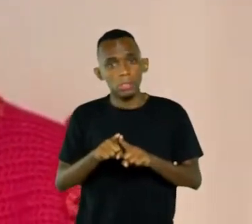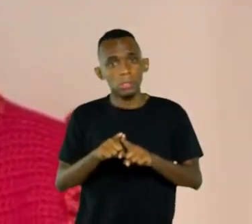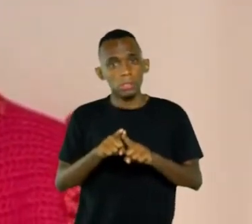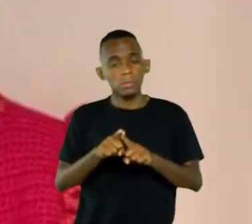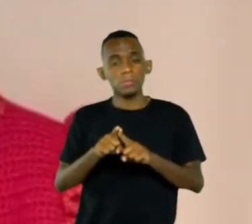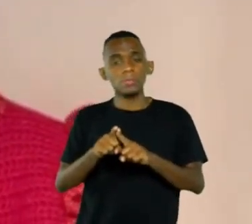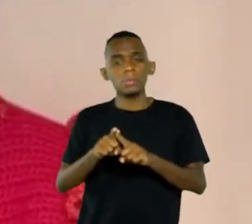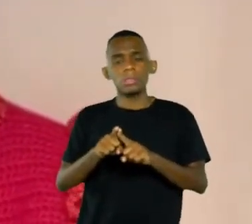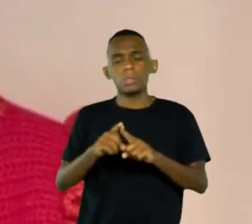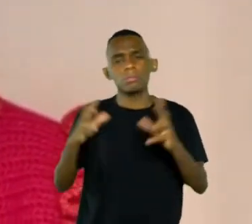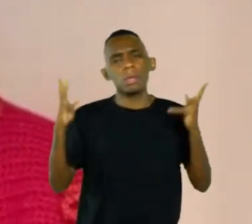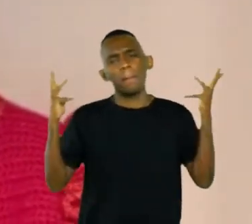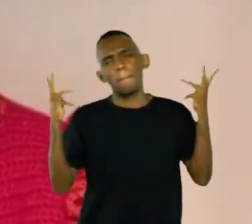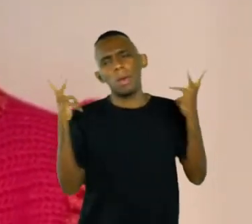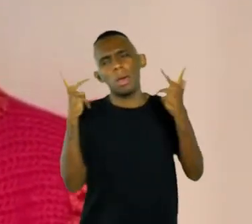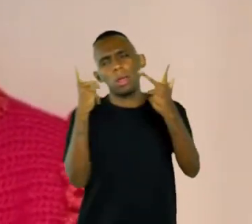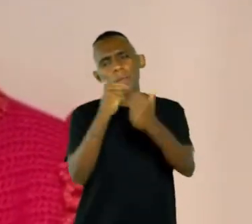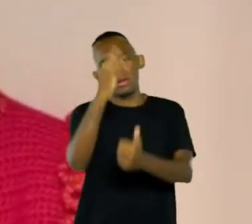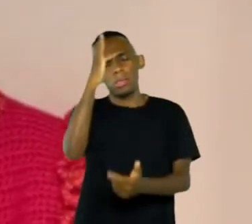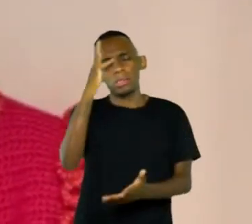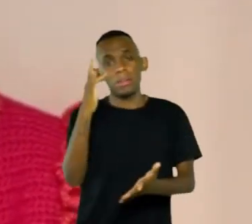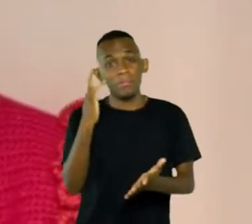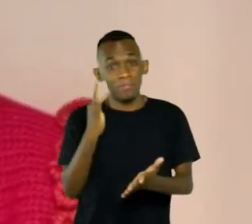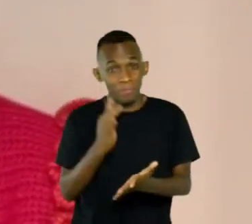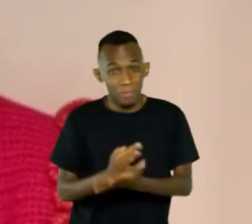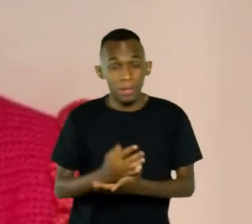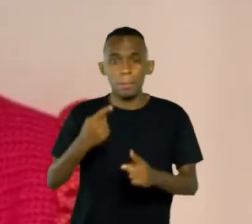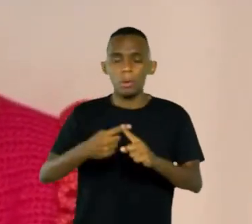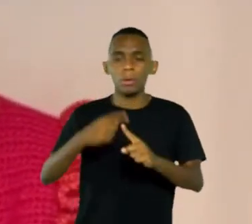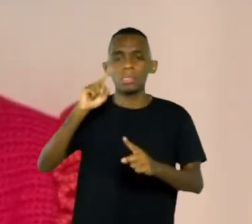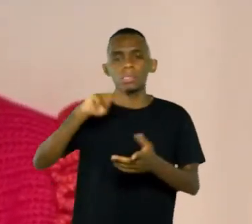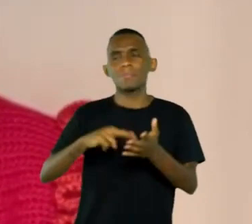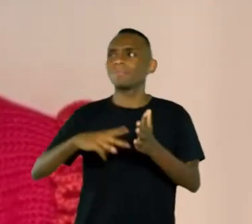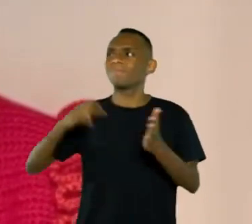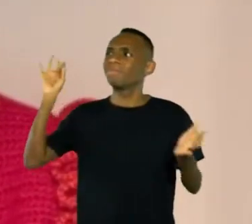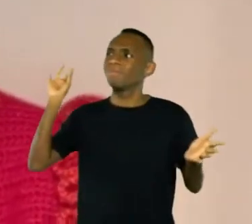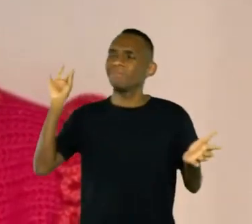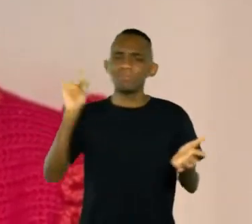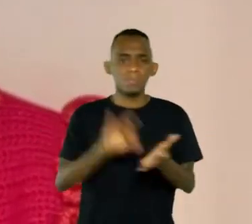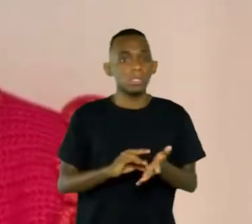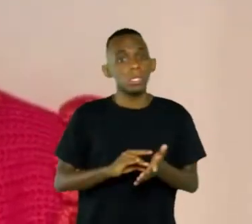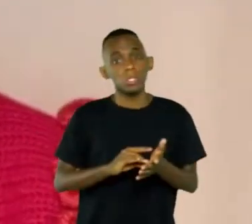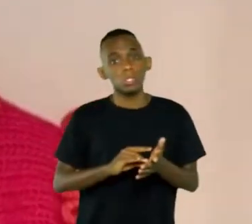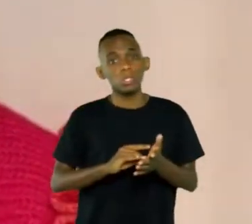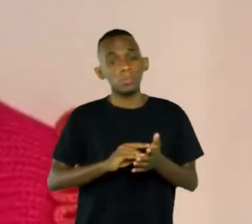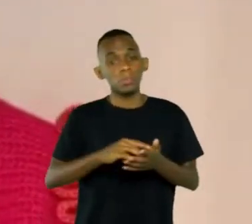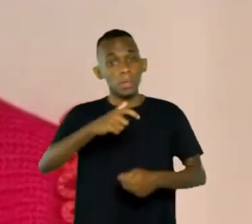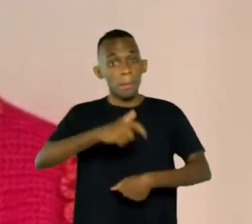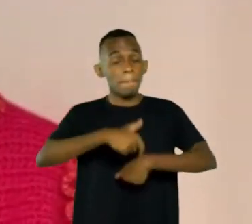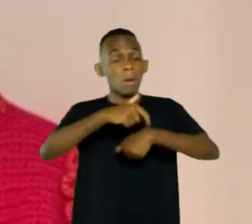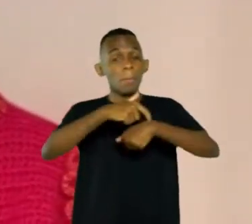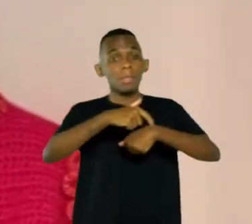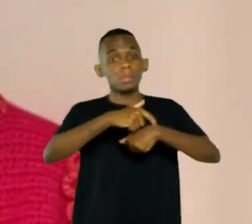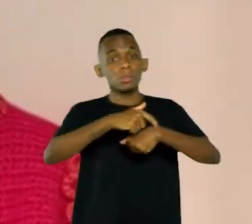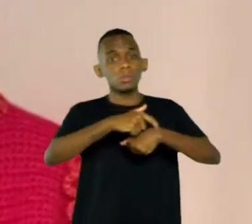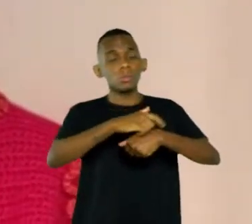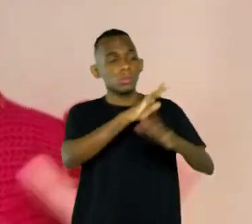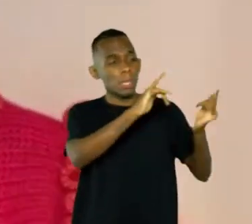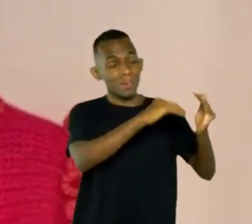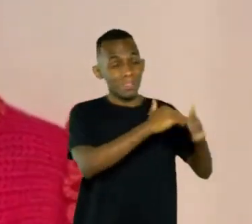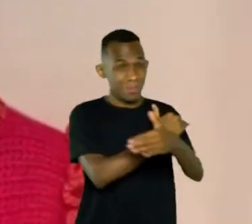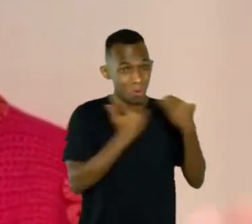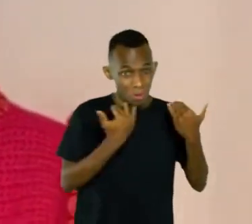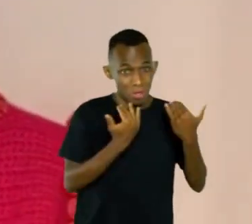fé dele, acho bonito demais, porque é muito verdadeiro, né? No dia do enterro do Gui era muito claro assim que eles